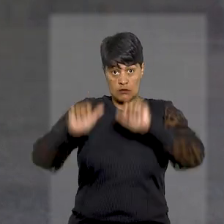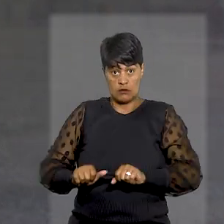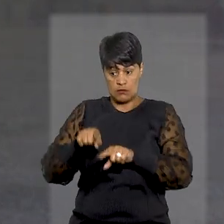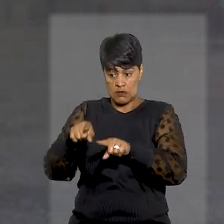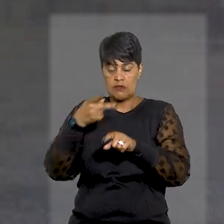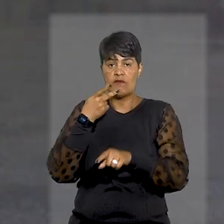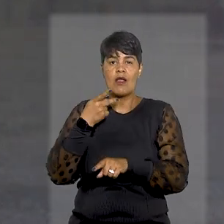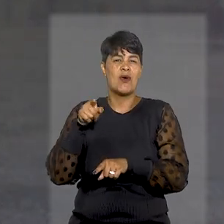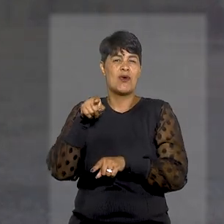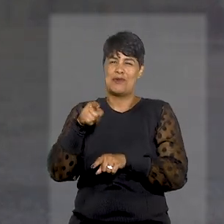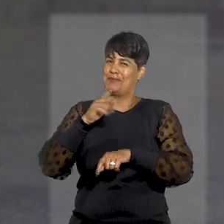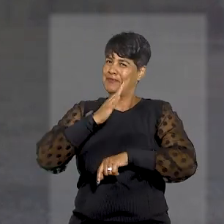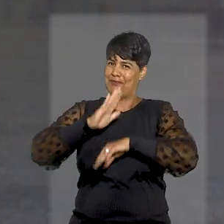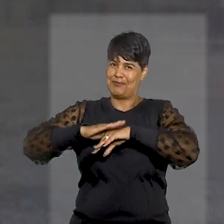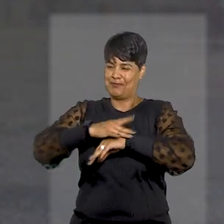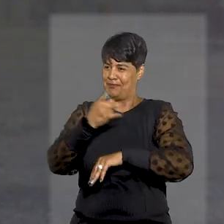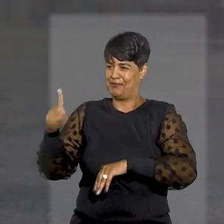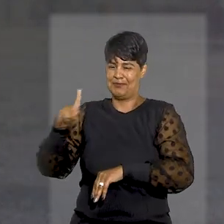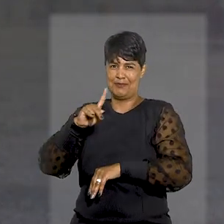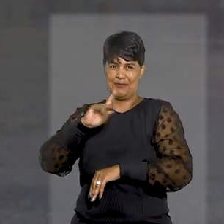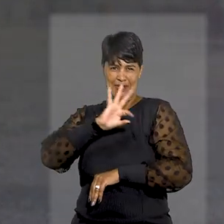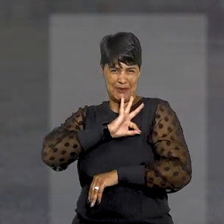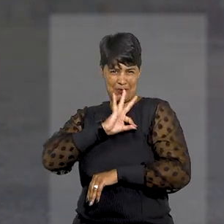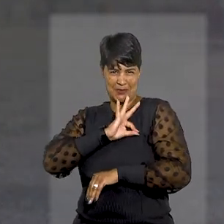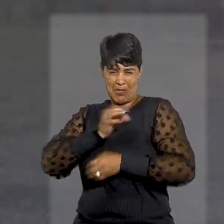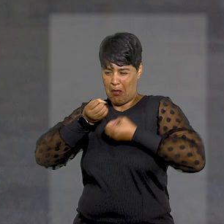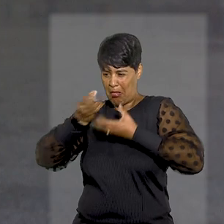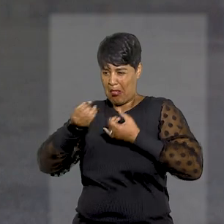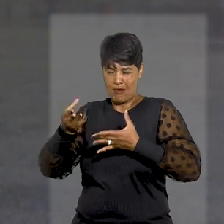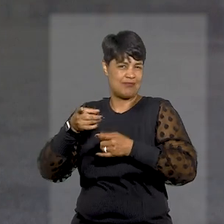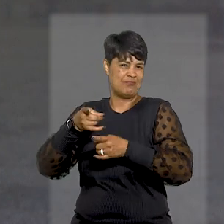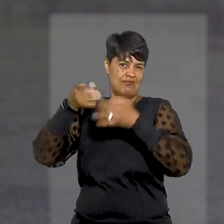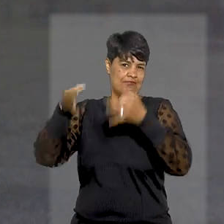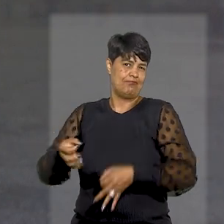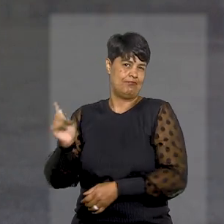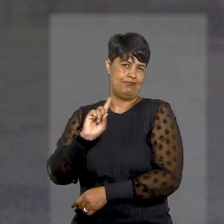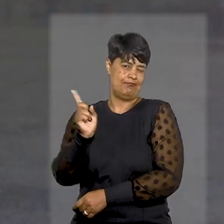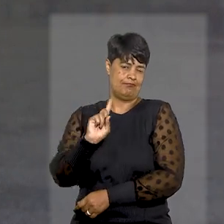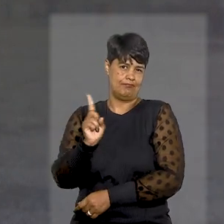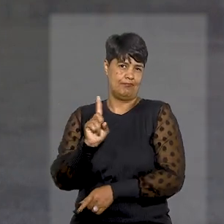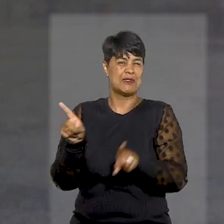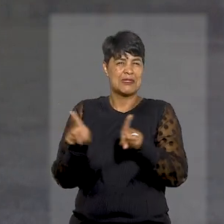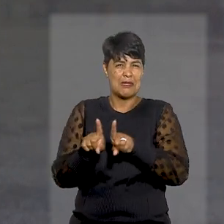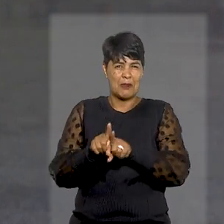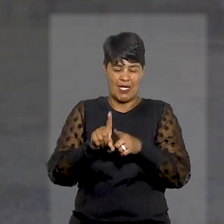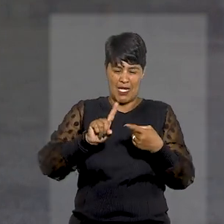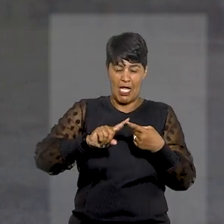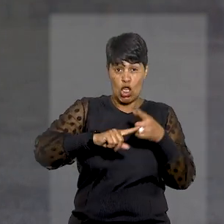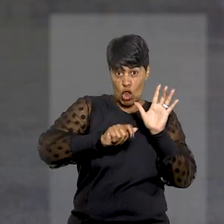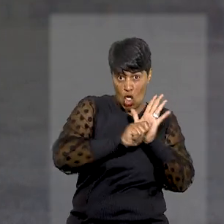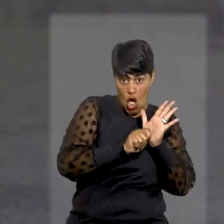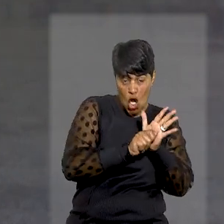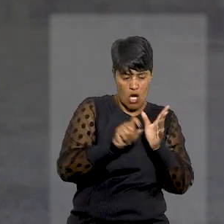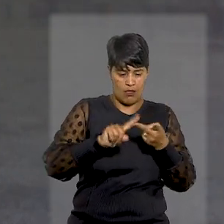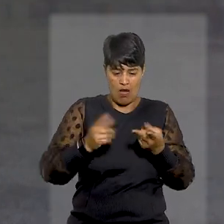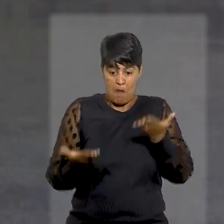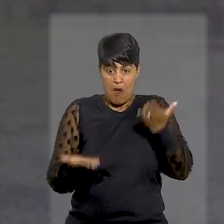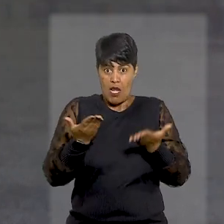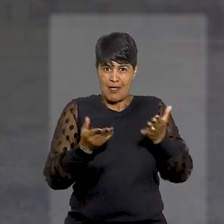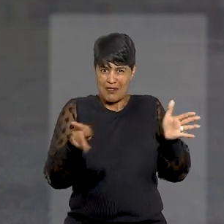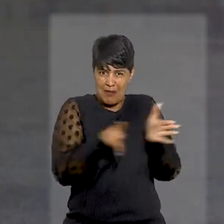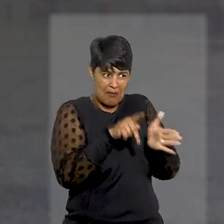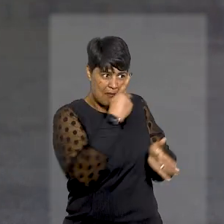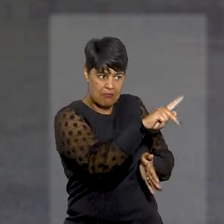o argumento de que os testemunhos dos policiais não foram suficientes Para comprovar os fatos nem a droga nem a balança de